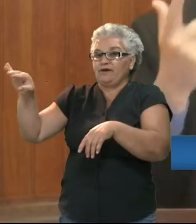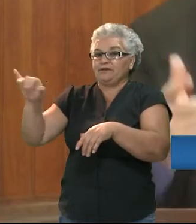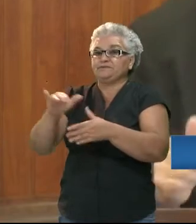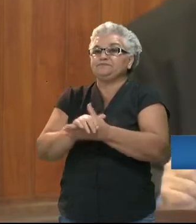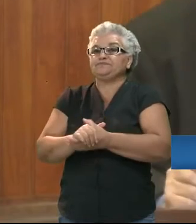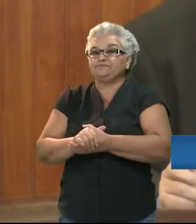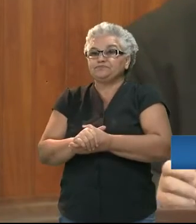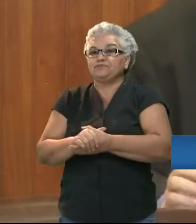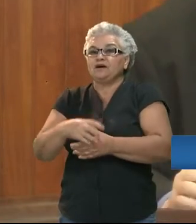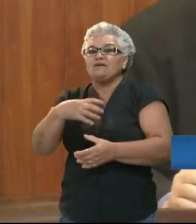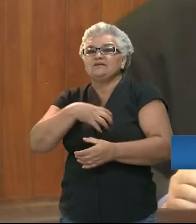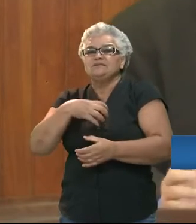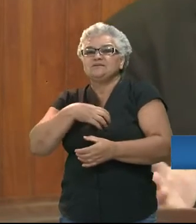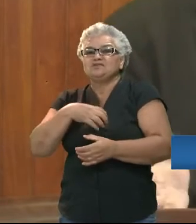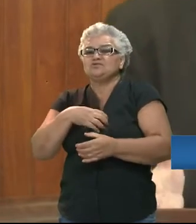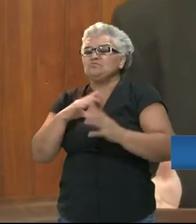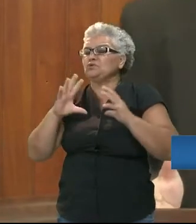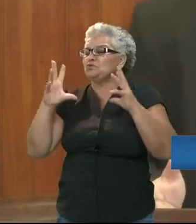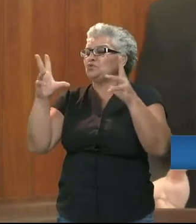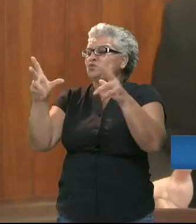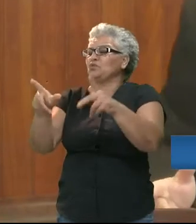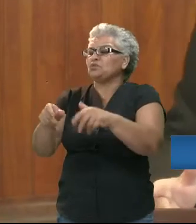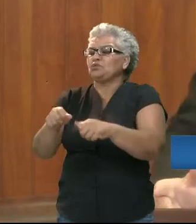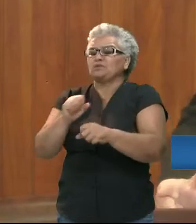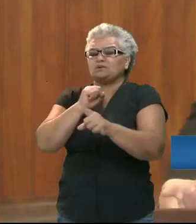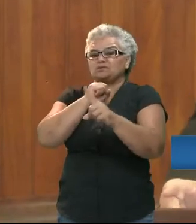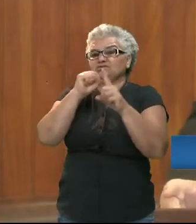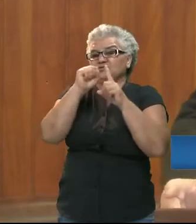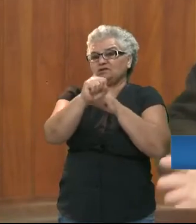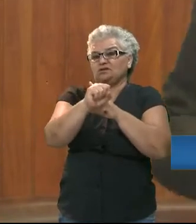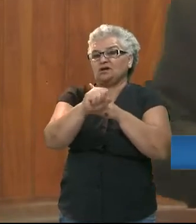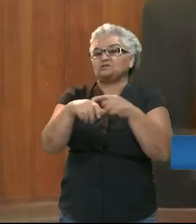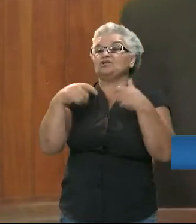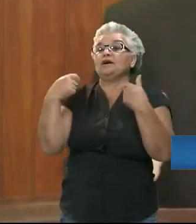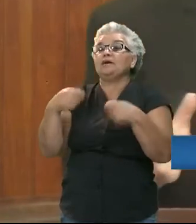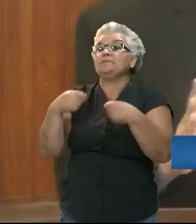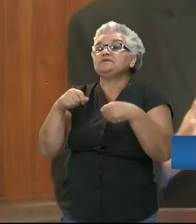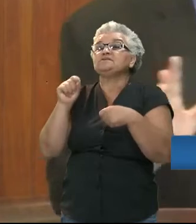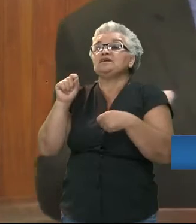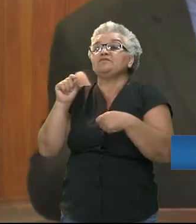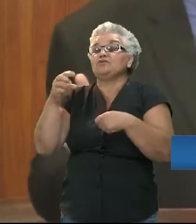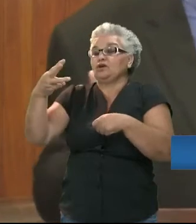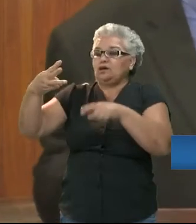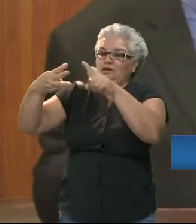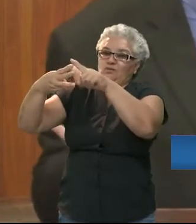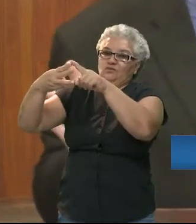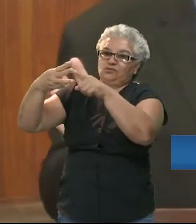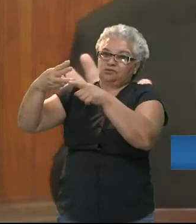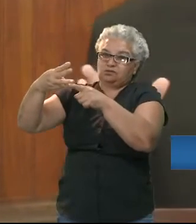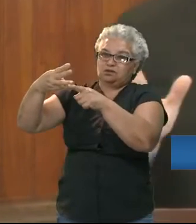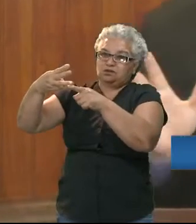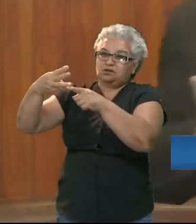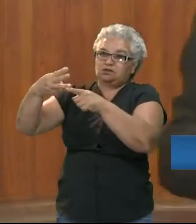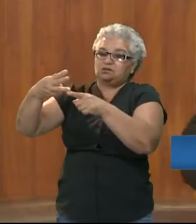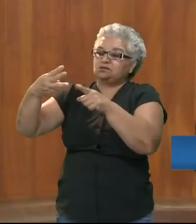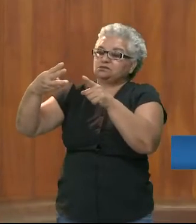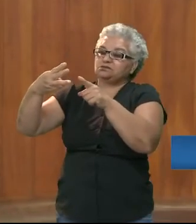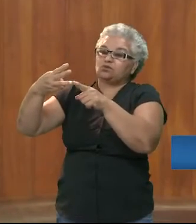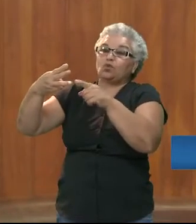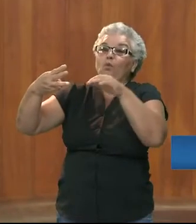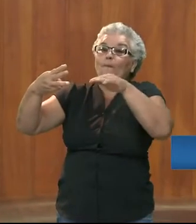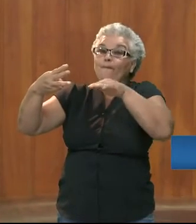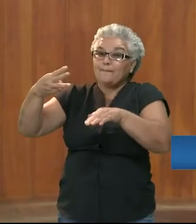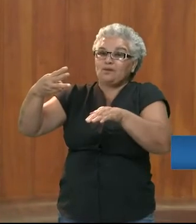quase que genérico da sociedade, de que nós deveríamos consignar que dos 3 fosse observado pelo gestor sempre o